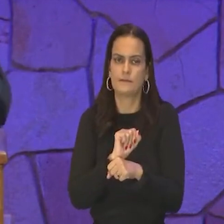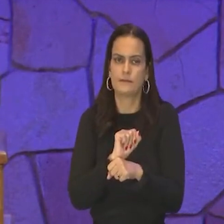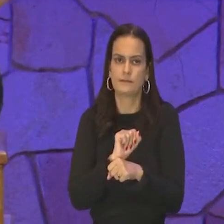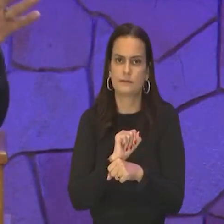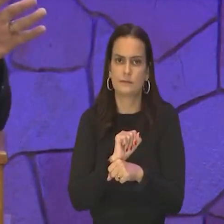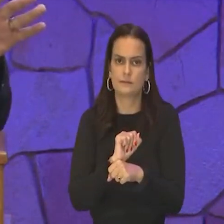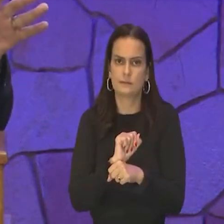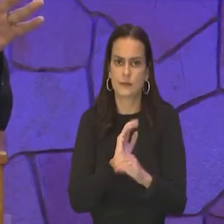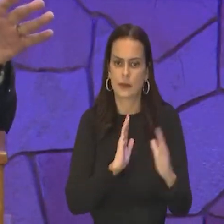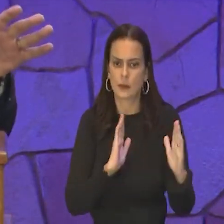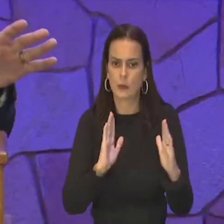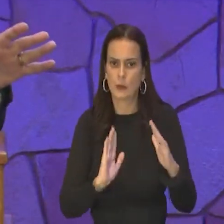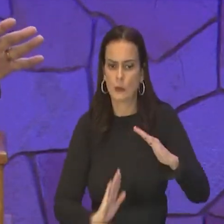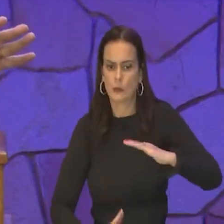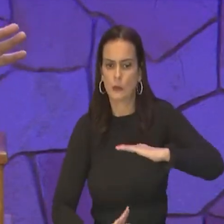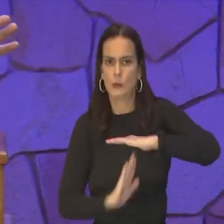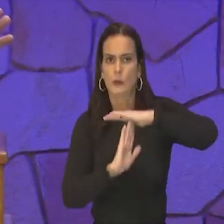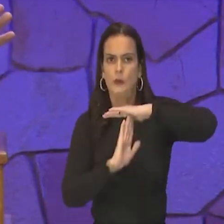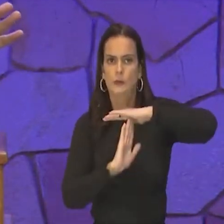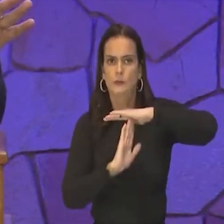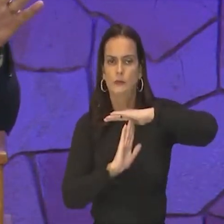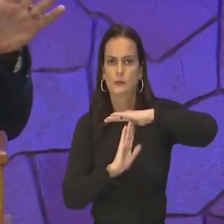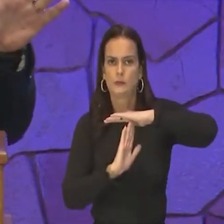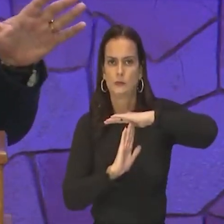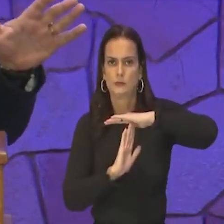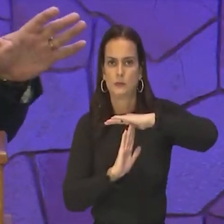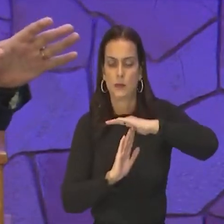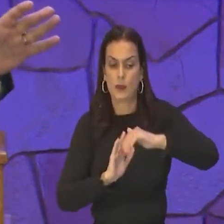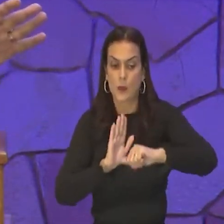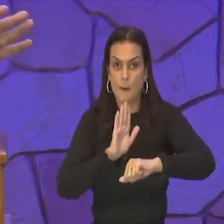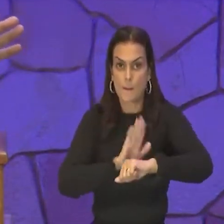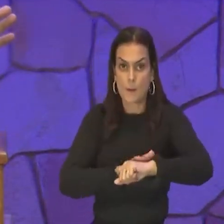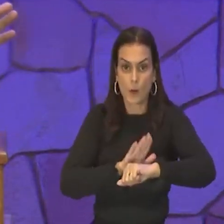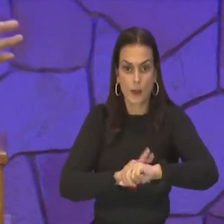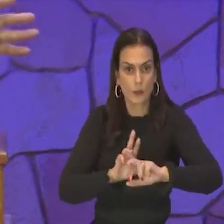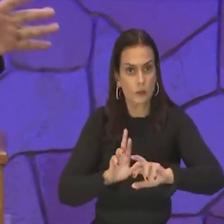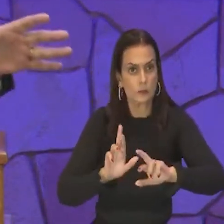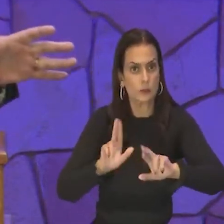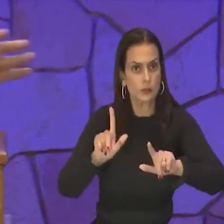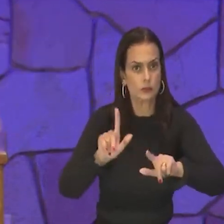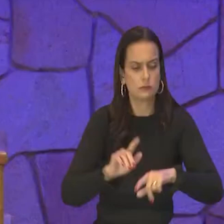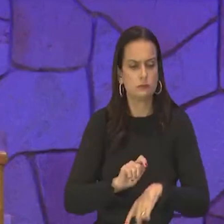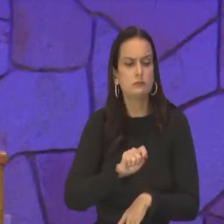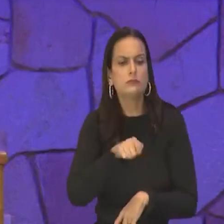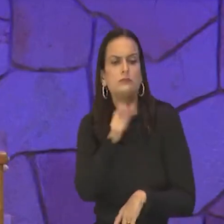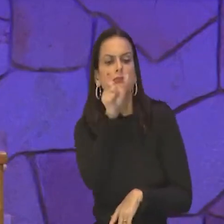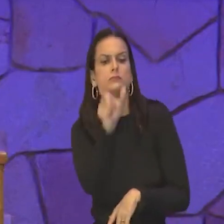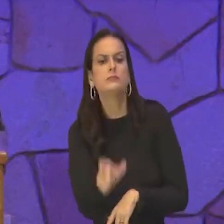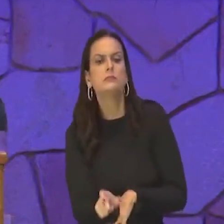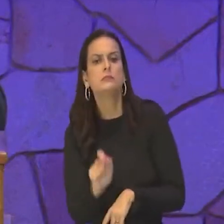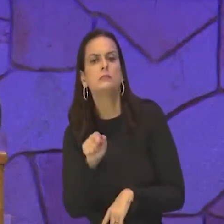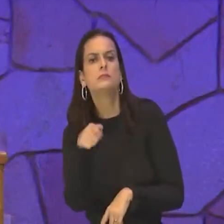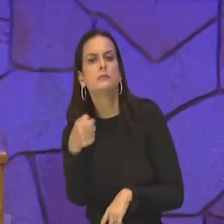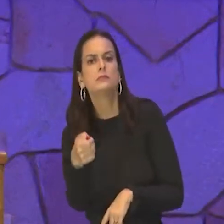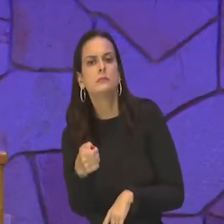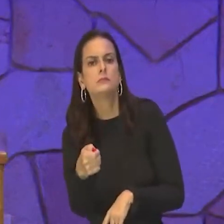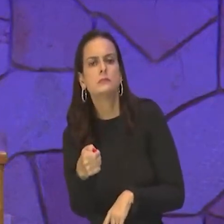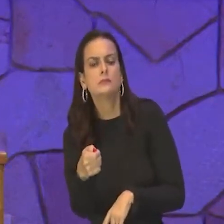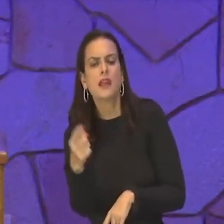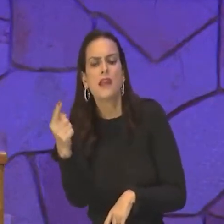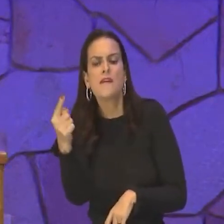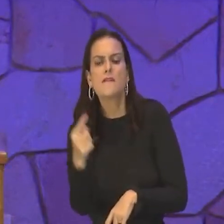Há um stop. Há um momento assim. Quem é? O que ele veio